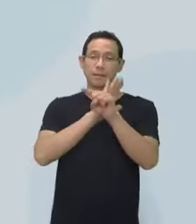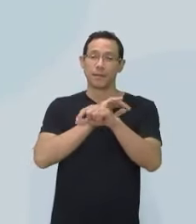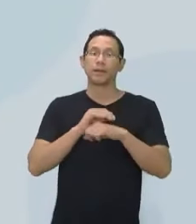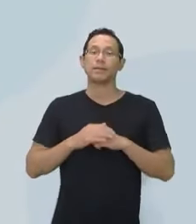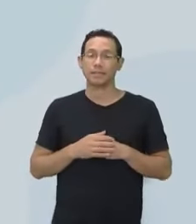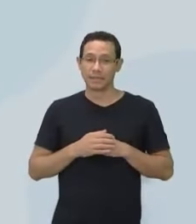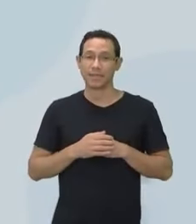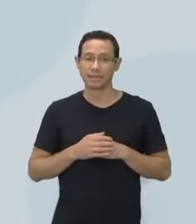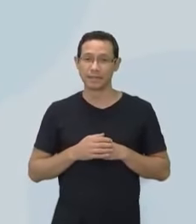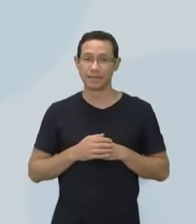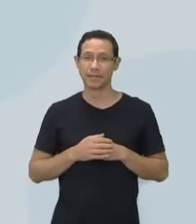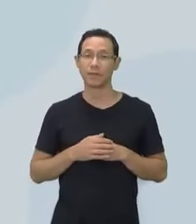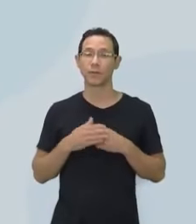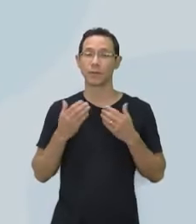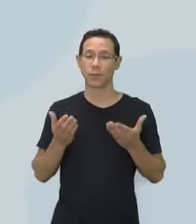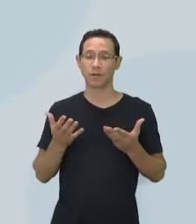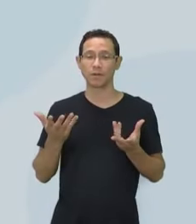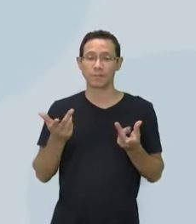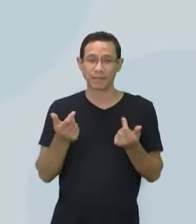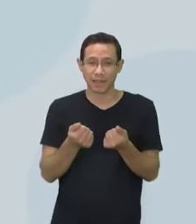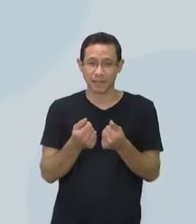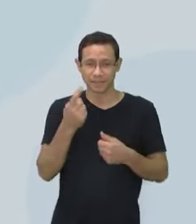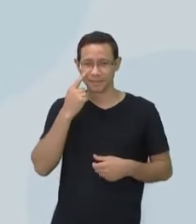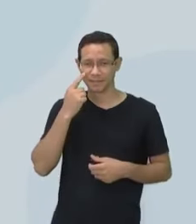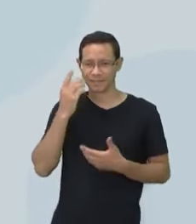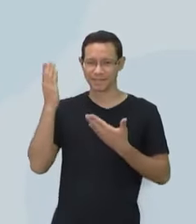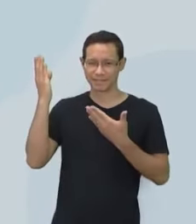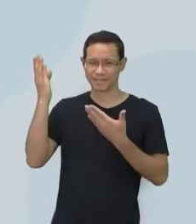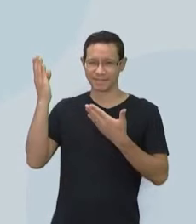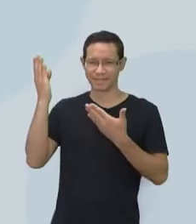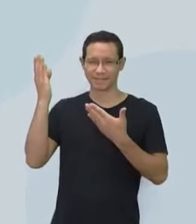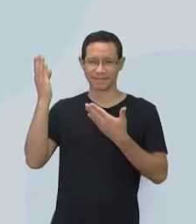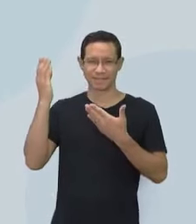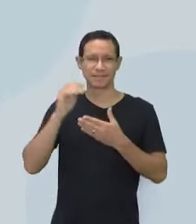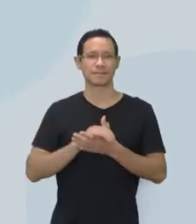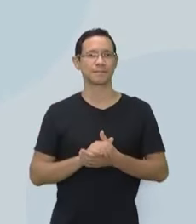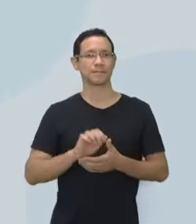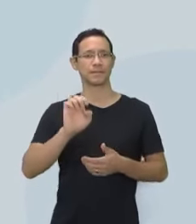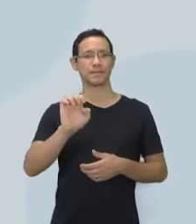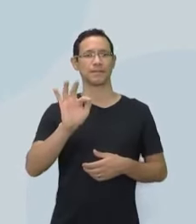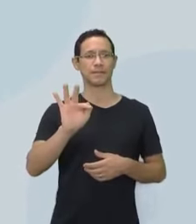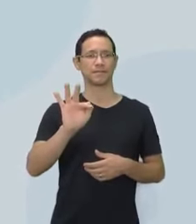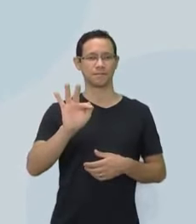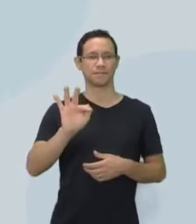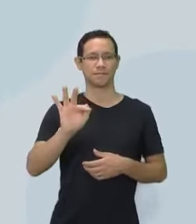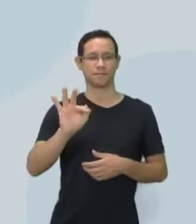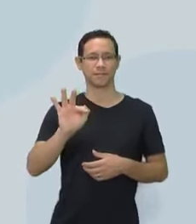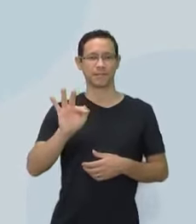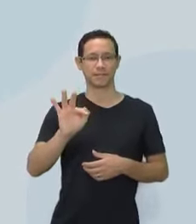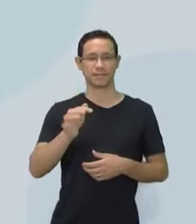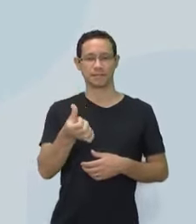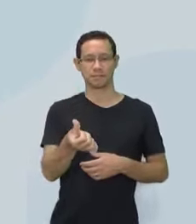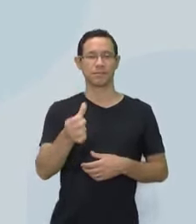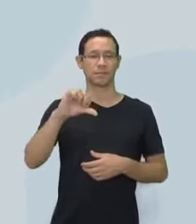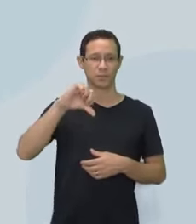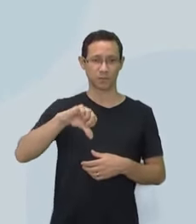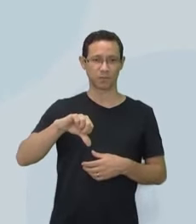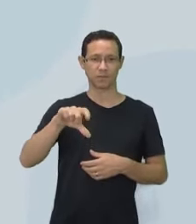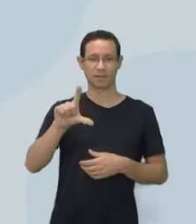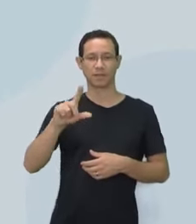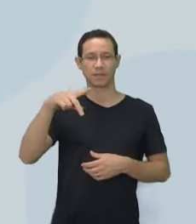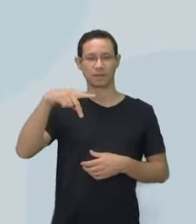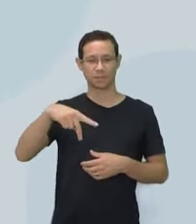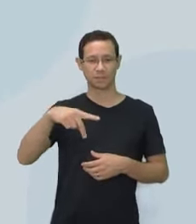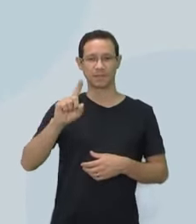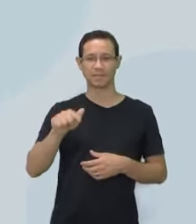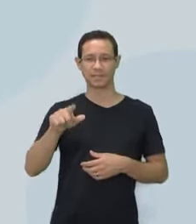trabalhada para esse texto, questão 24. Qual é a habilidade? Essa daí, ó, EF, Ensino Fundamental 69, LP